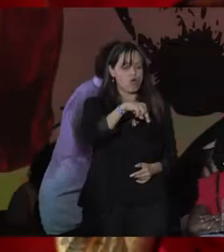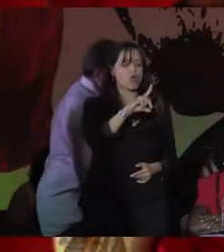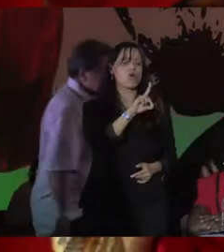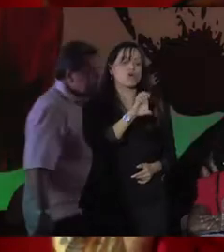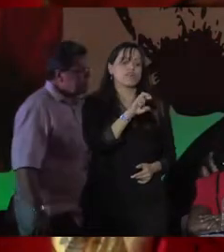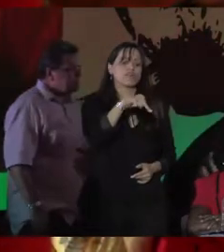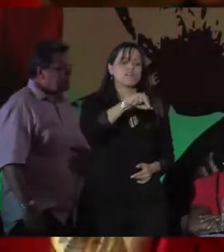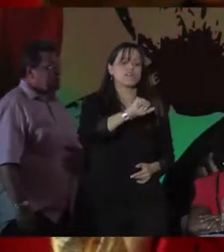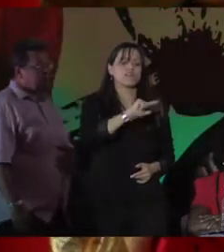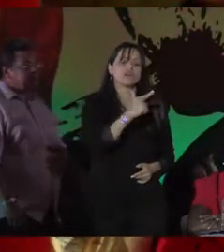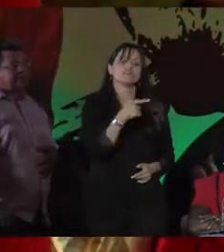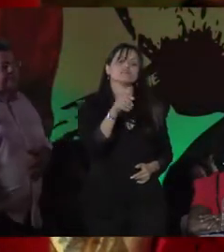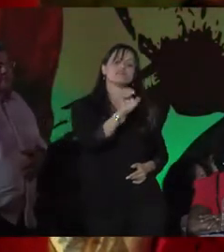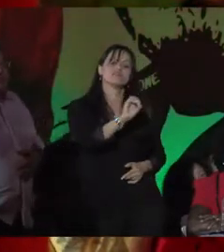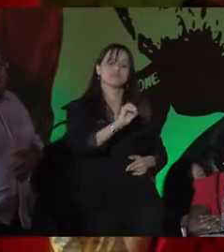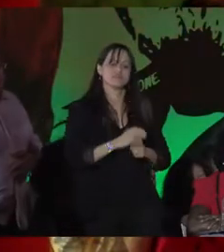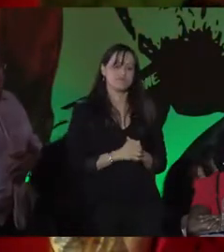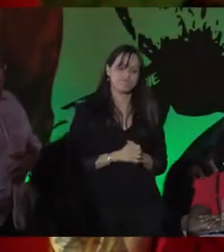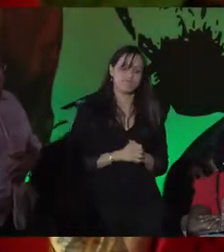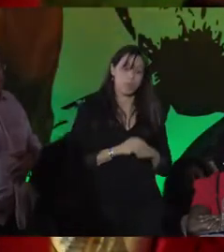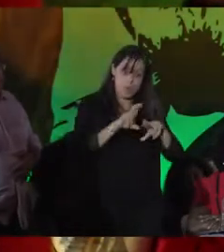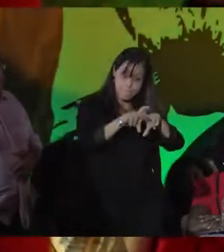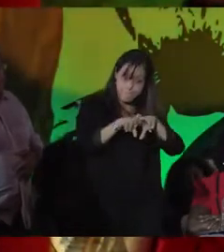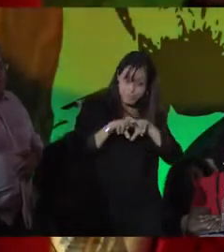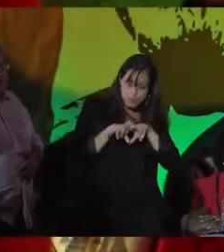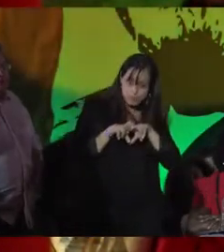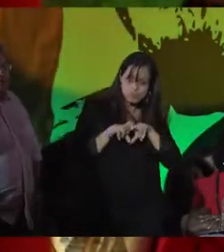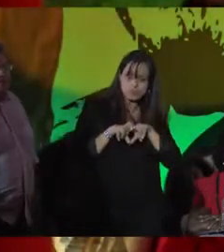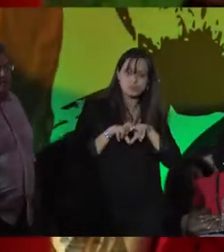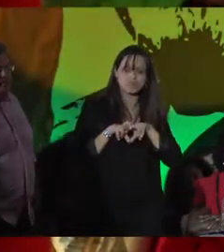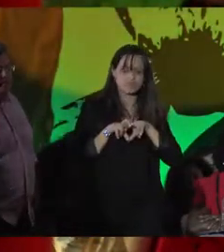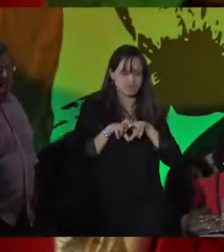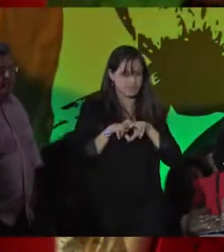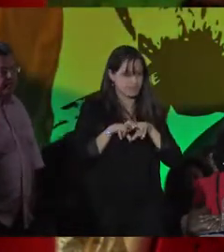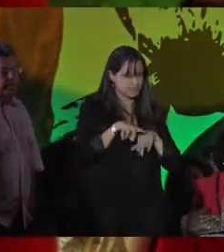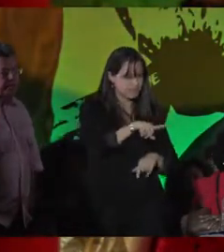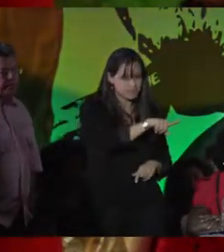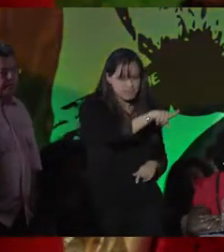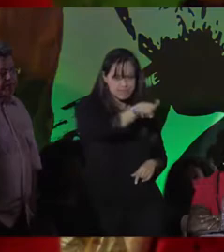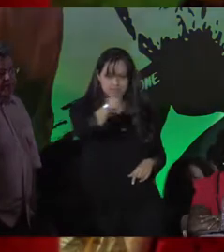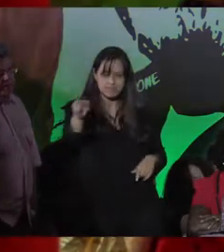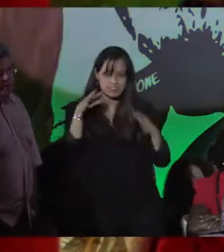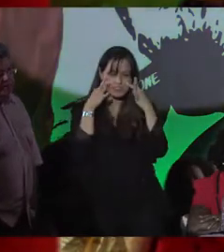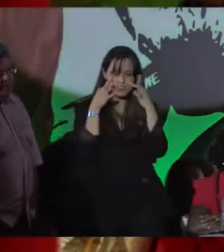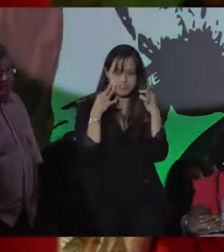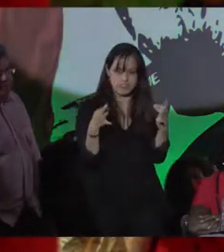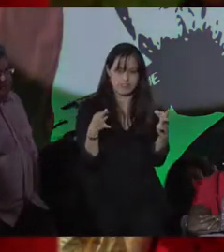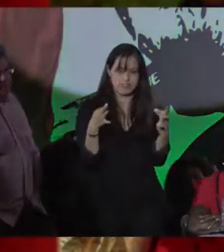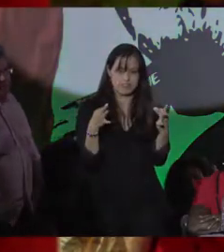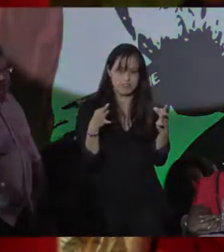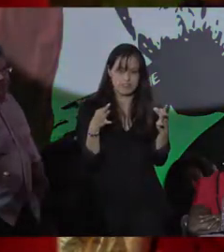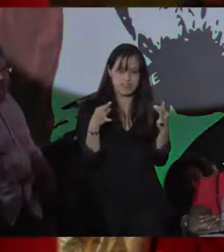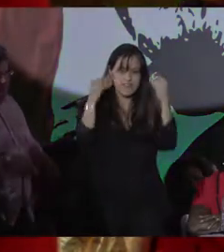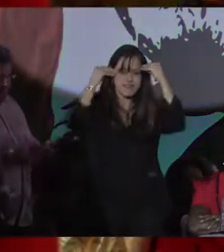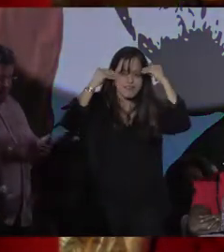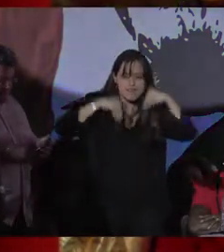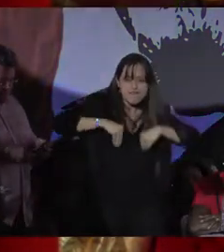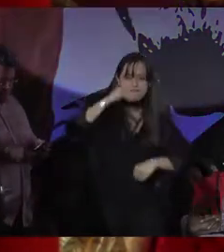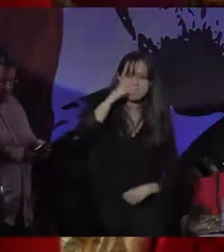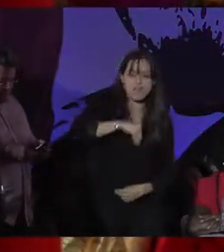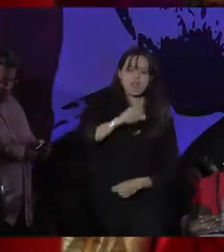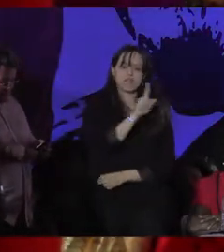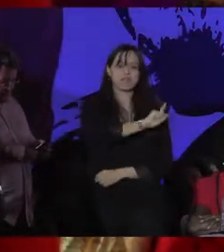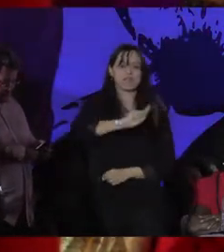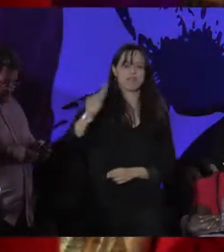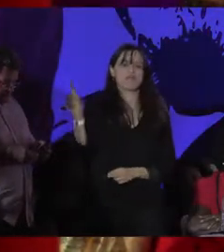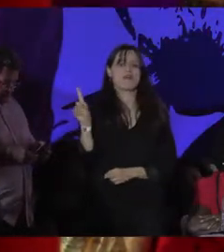companheiros e companheiras, não vamos titubear. O circuito do golpe